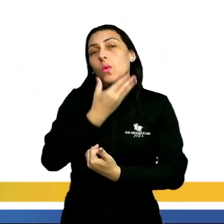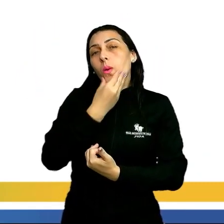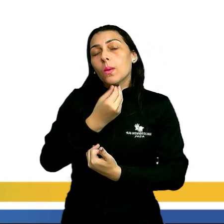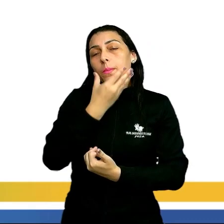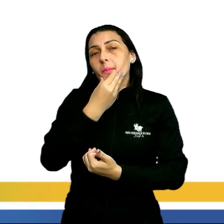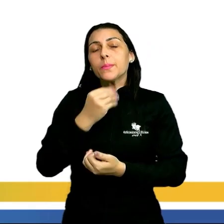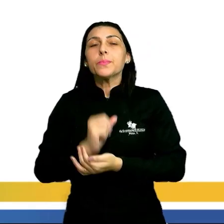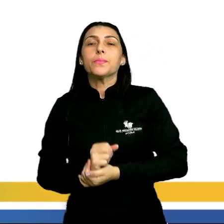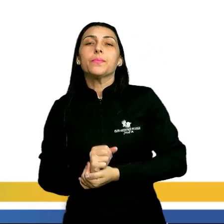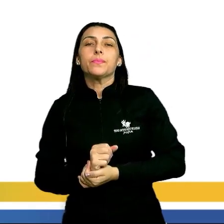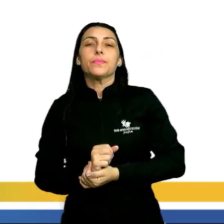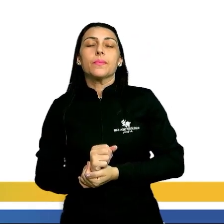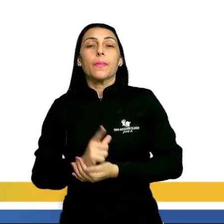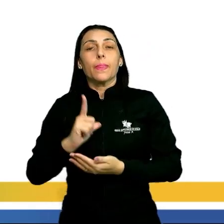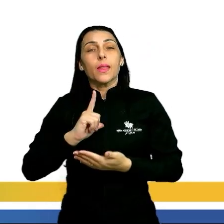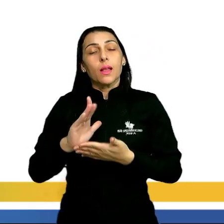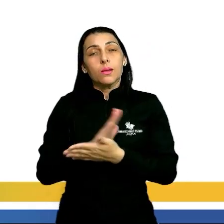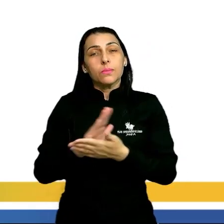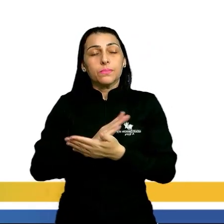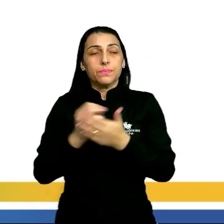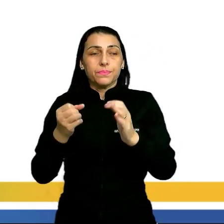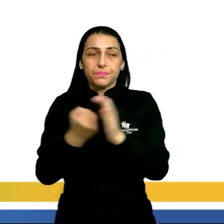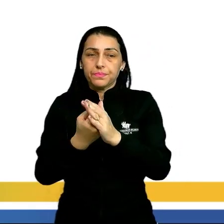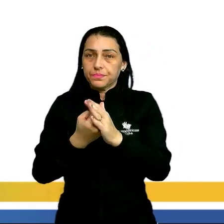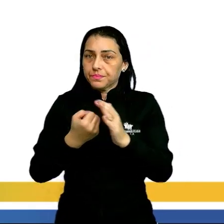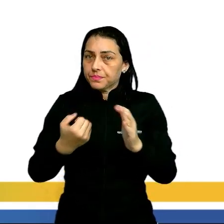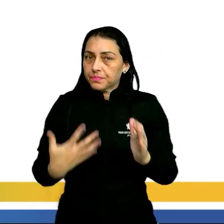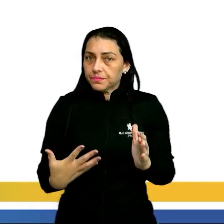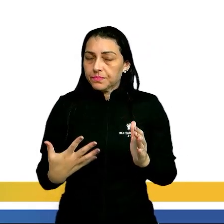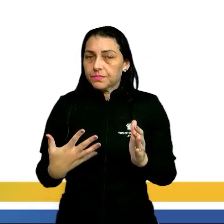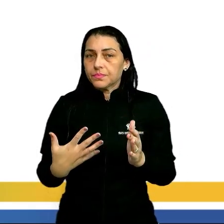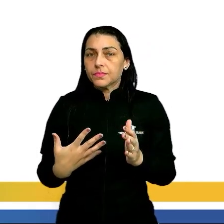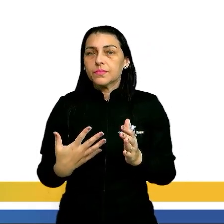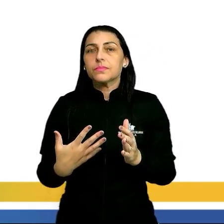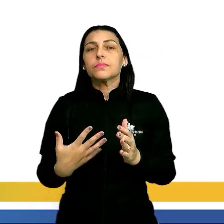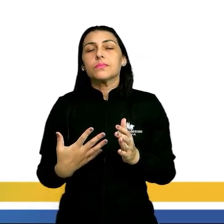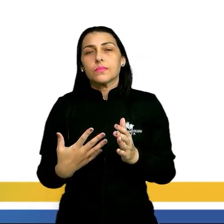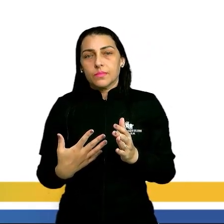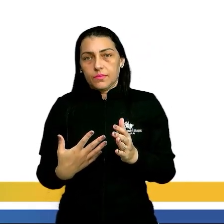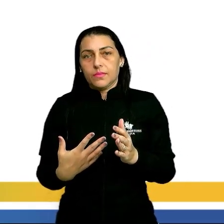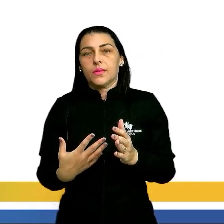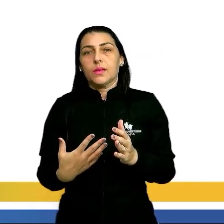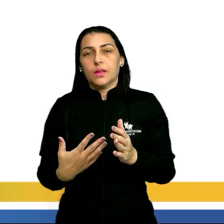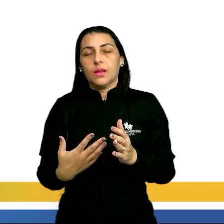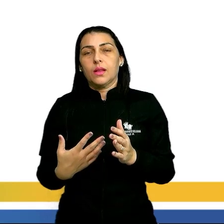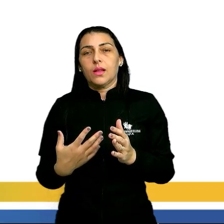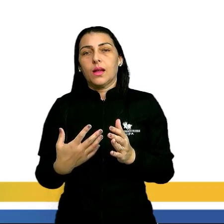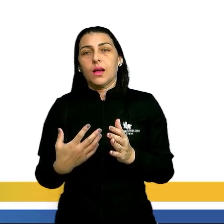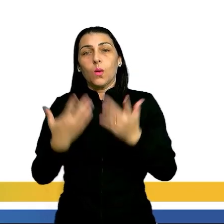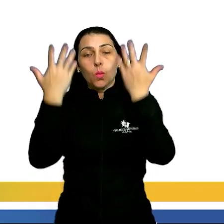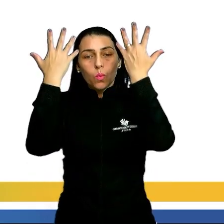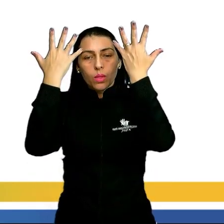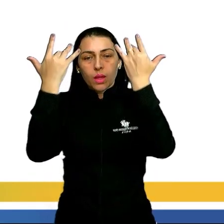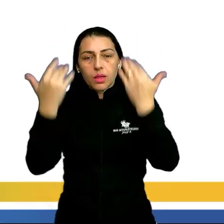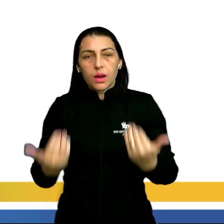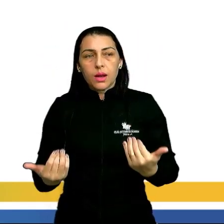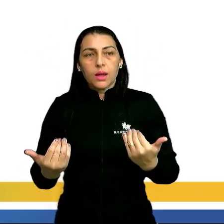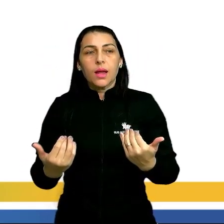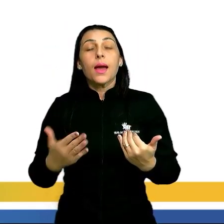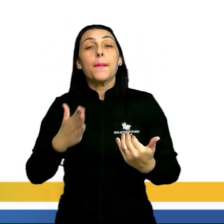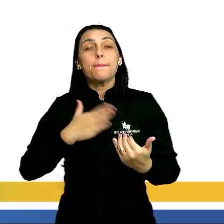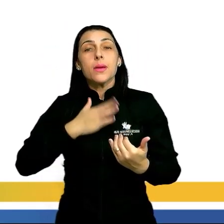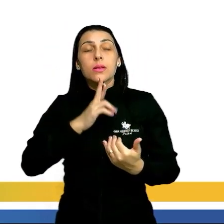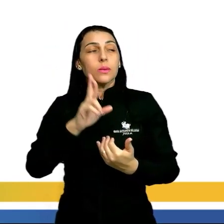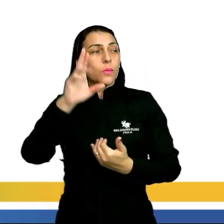a gente tenha uma certa característica de contraponto ao naturalismo, pessoal, essa aqui seria a